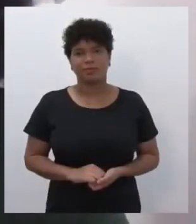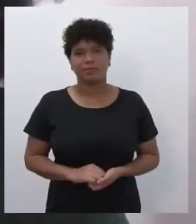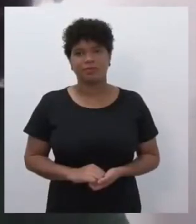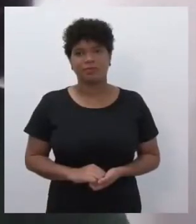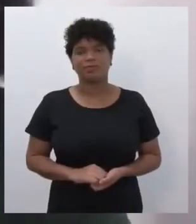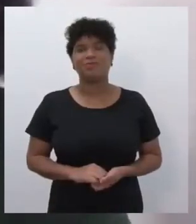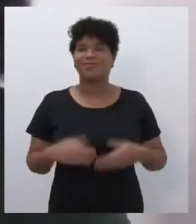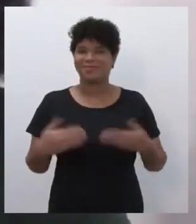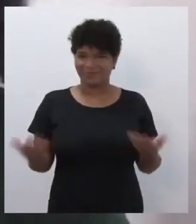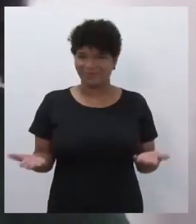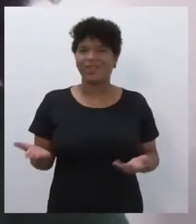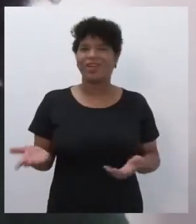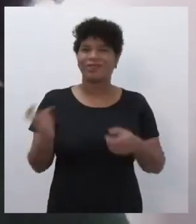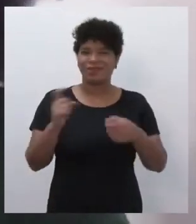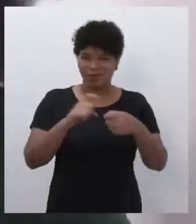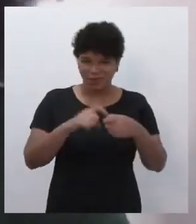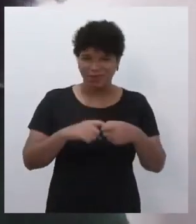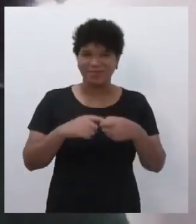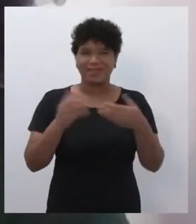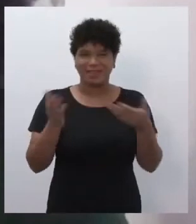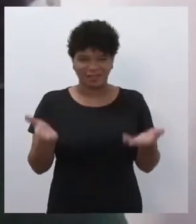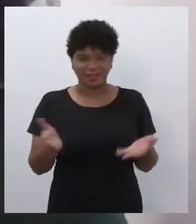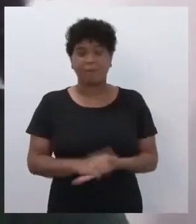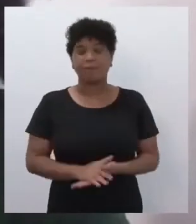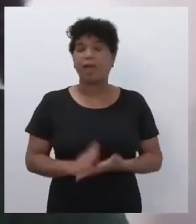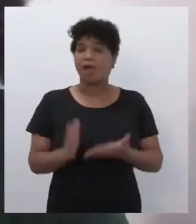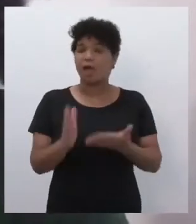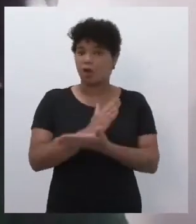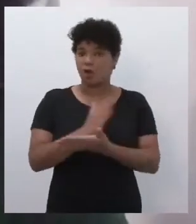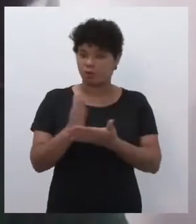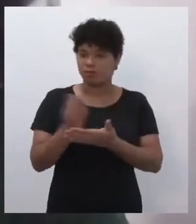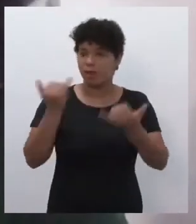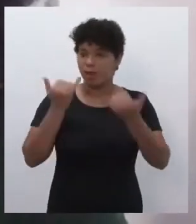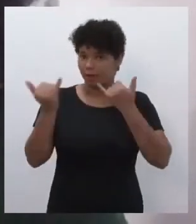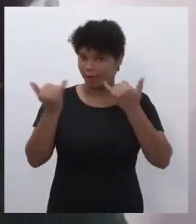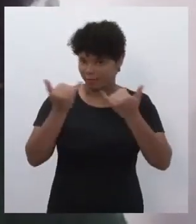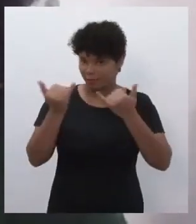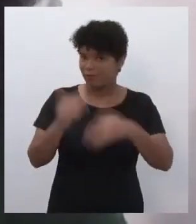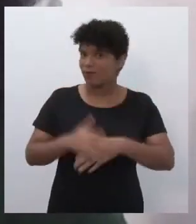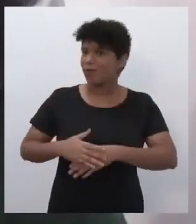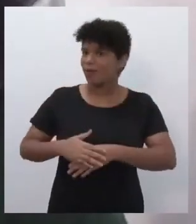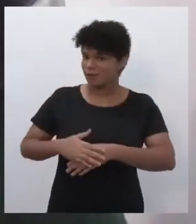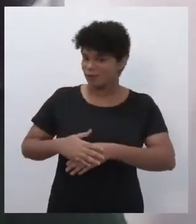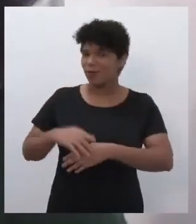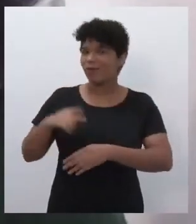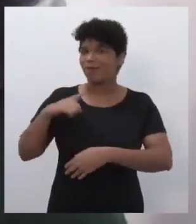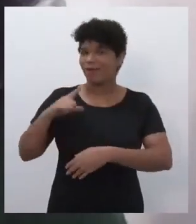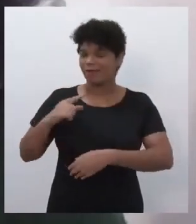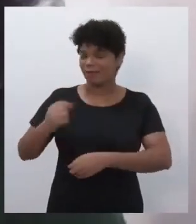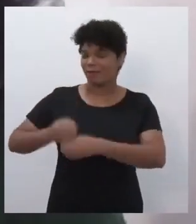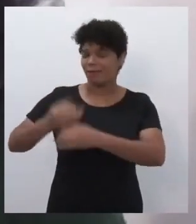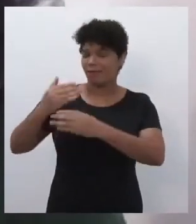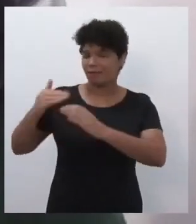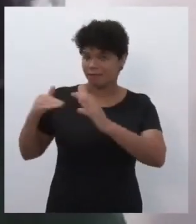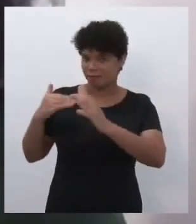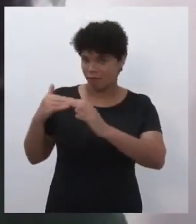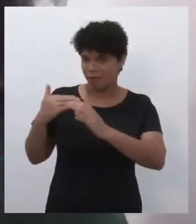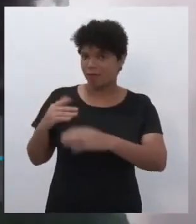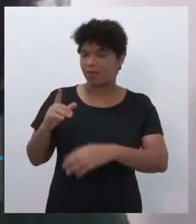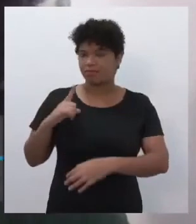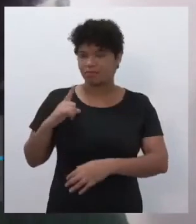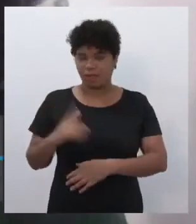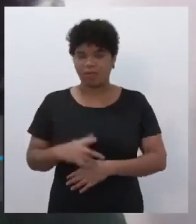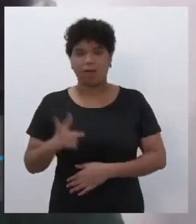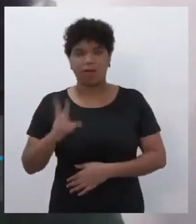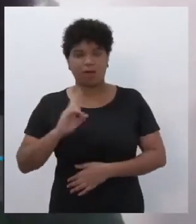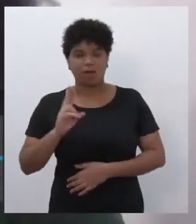estamos de volta outra vez. Temos algumas informações aqui, algumas interações. Então, vamos lá. A professora Rosana, ela